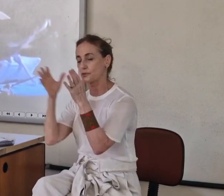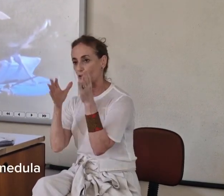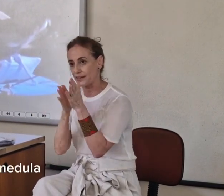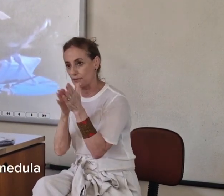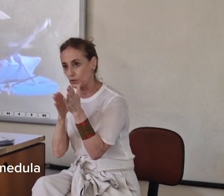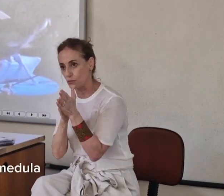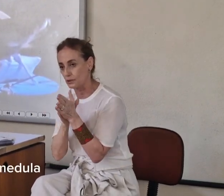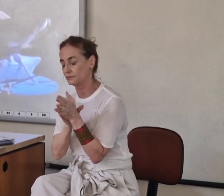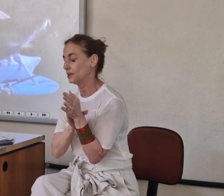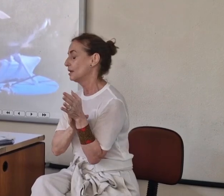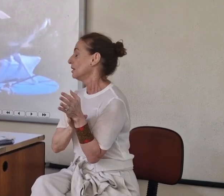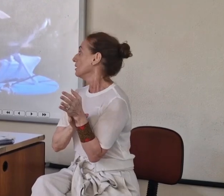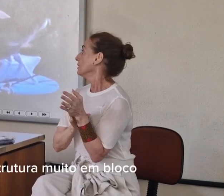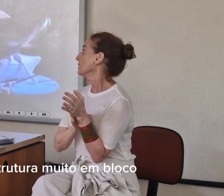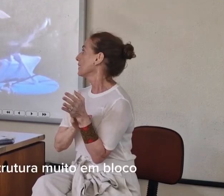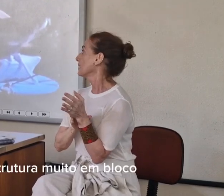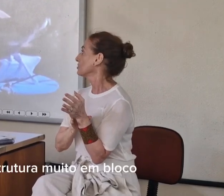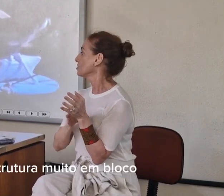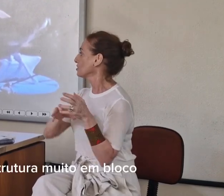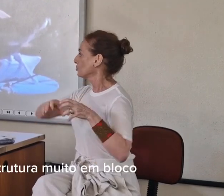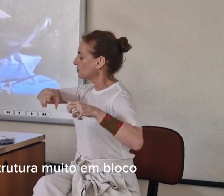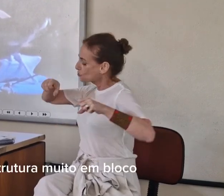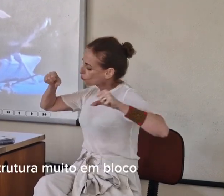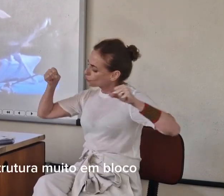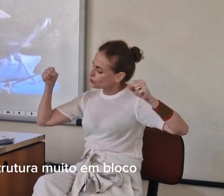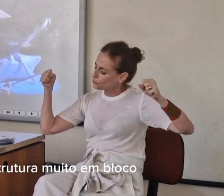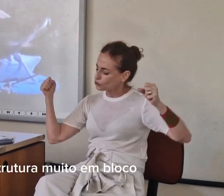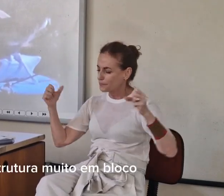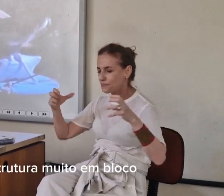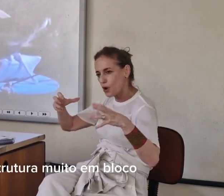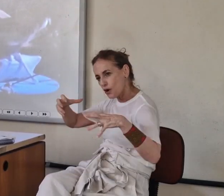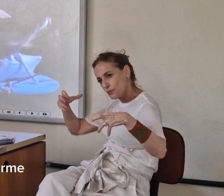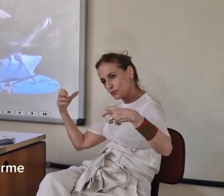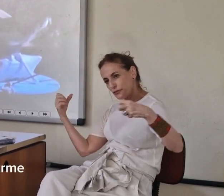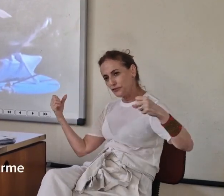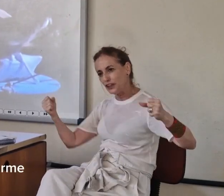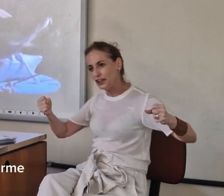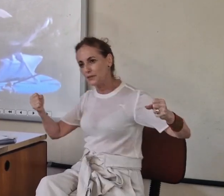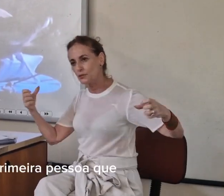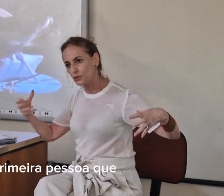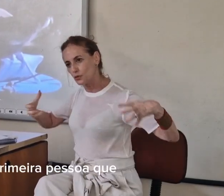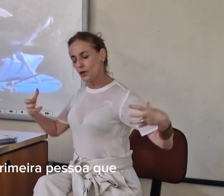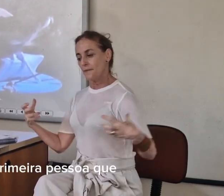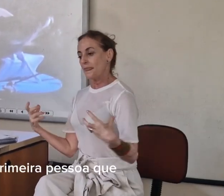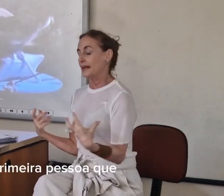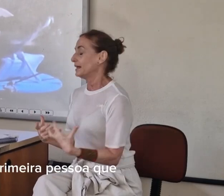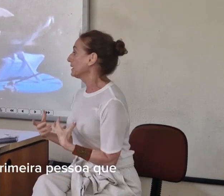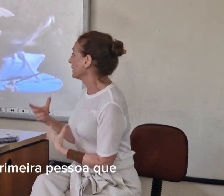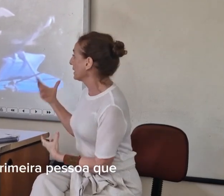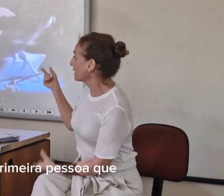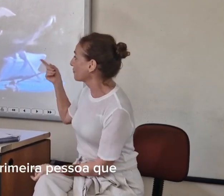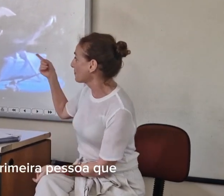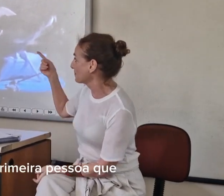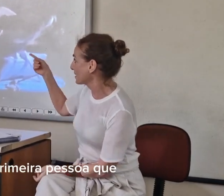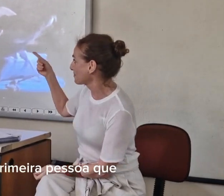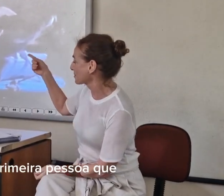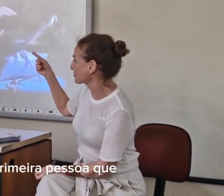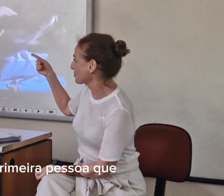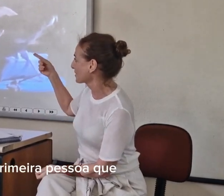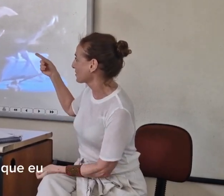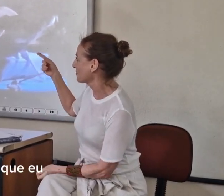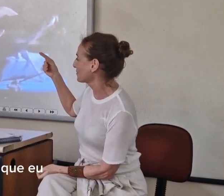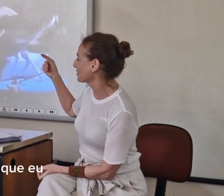no cérebro, não é na medula. E ela tinha toda uma estrutura muito igual, muito firme, muito... E ela foi a